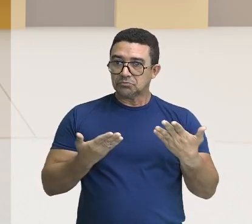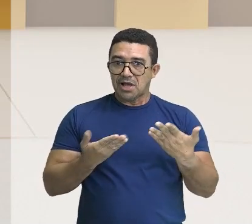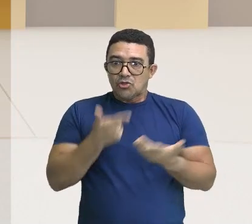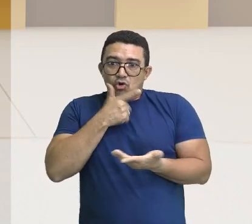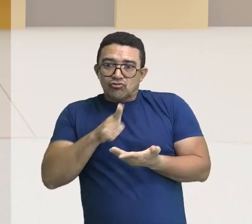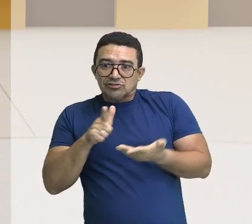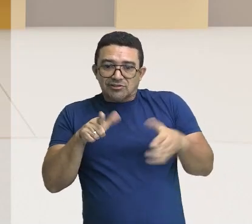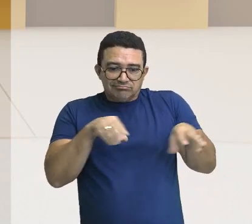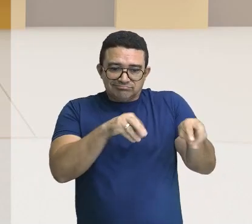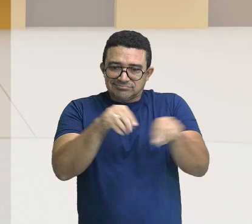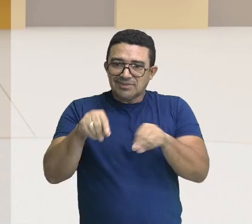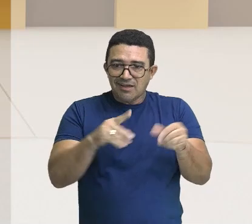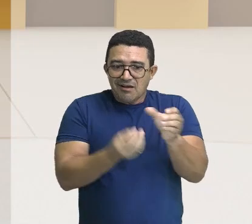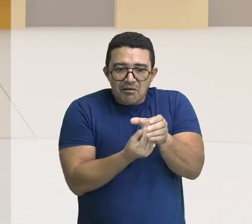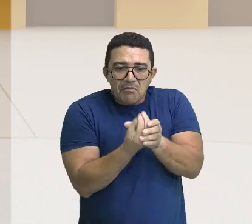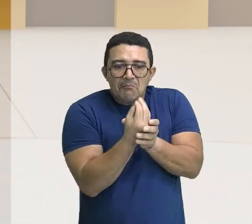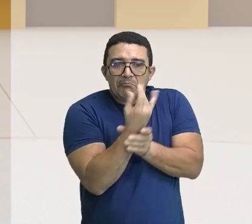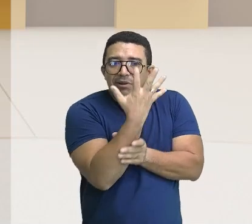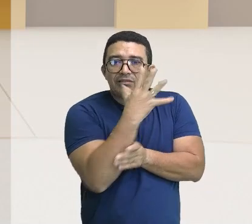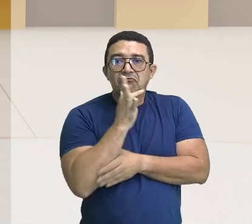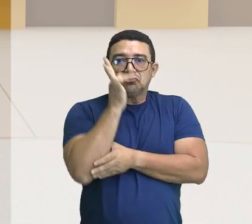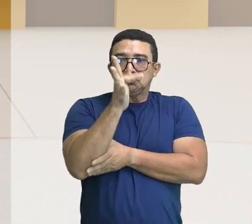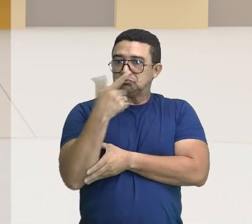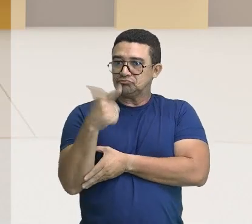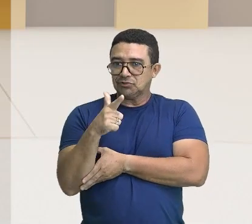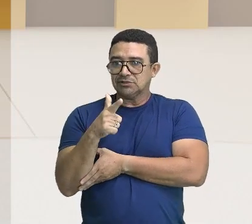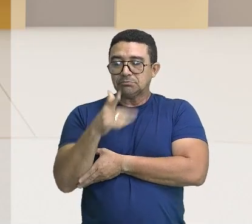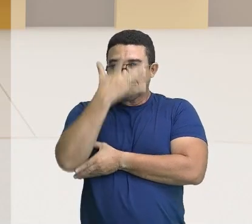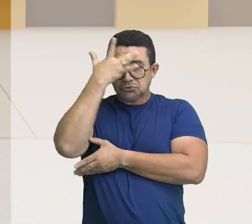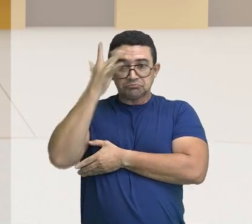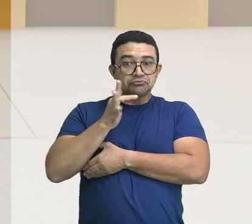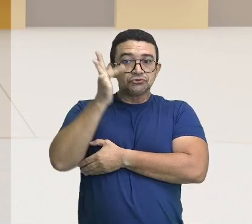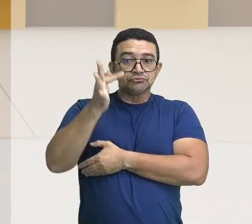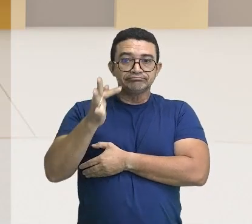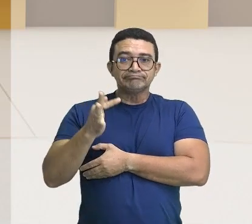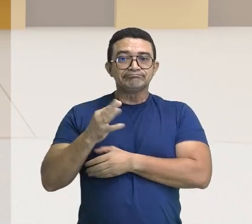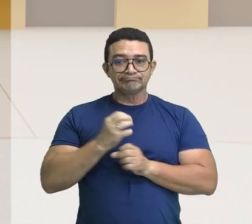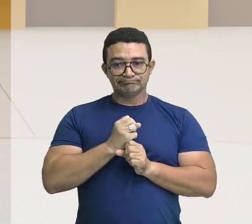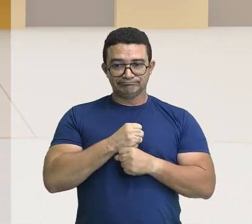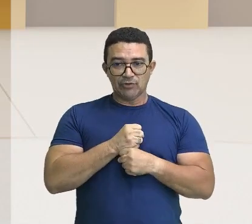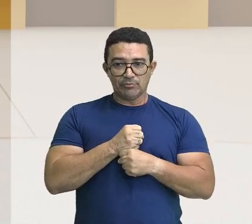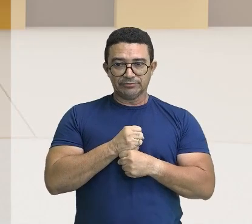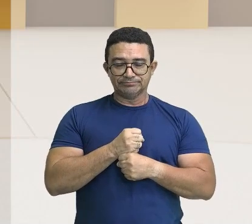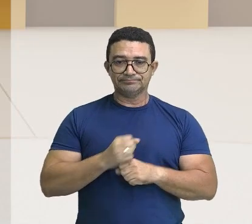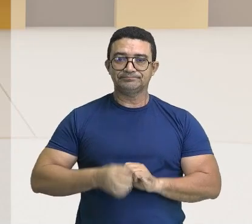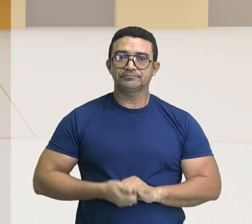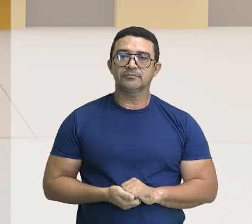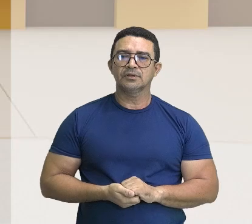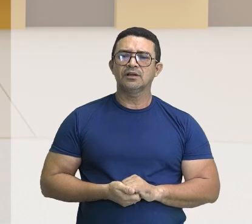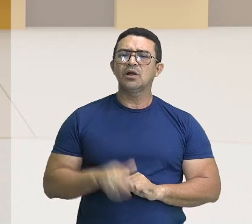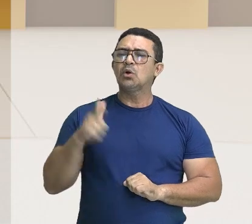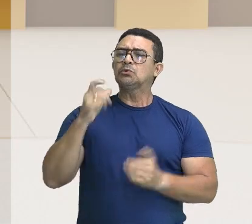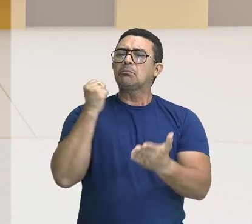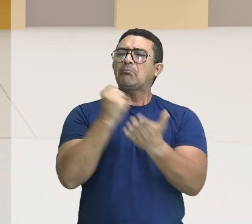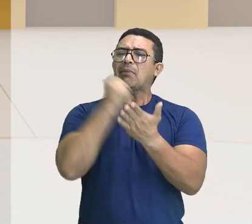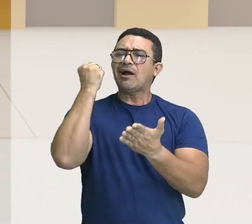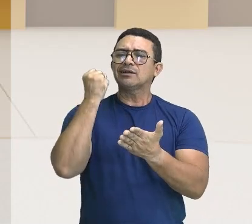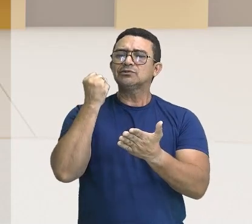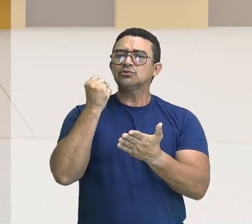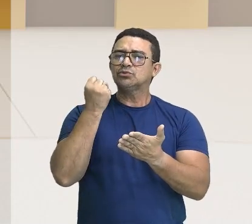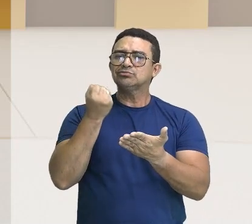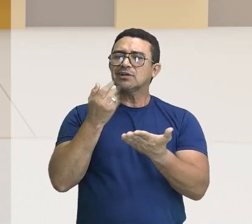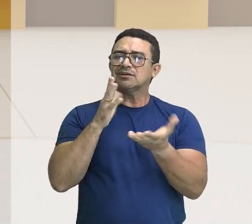mais solo para plantar. Imagina, vem fome aí. Isso. Outro impacto do desmatamento que a gente observa é em relação